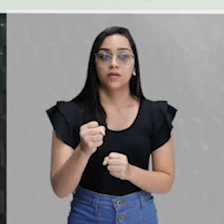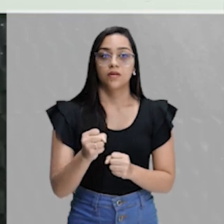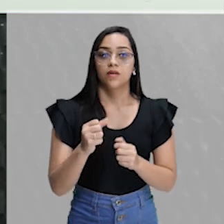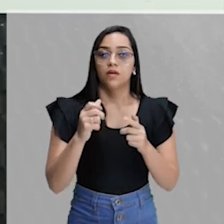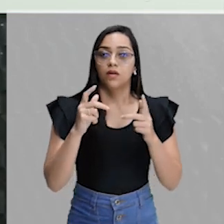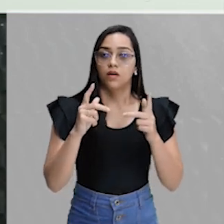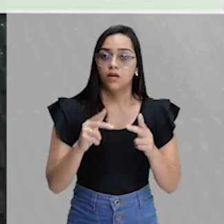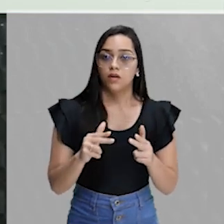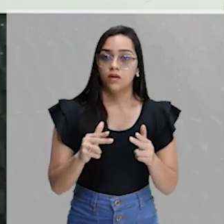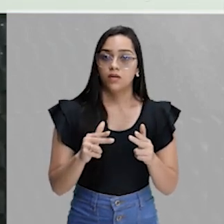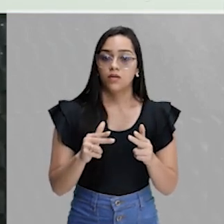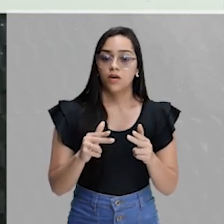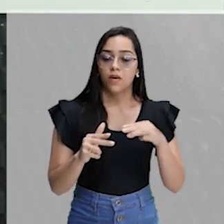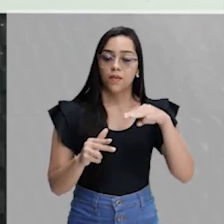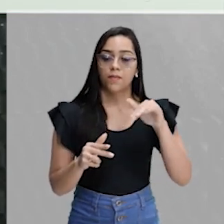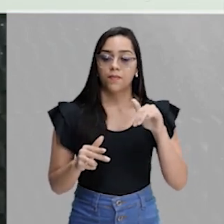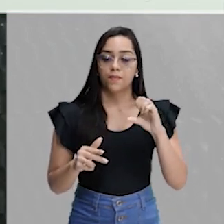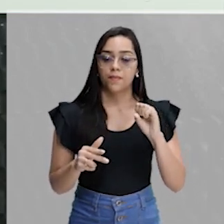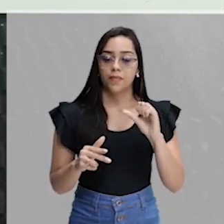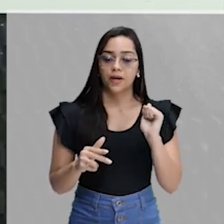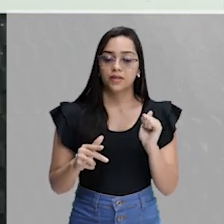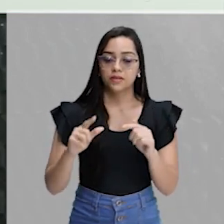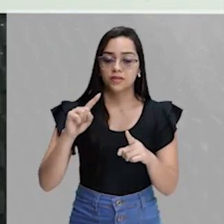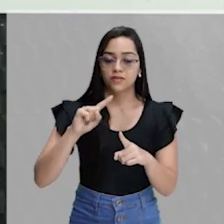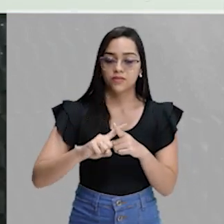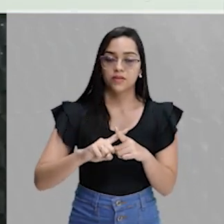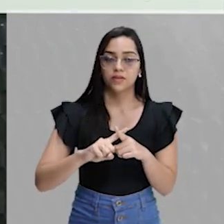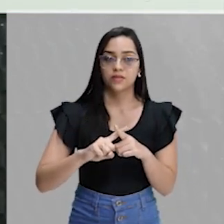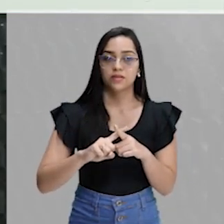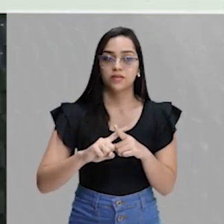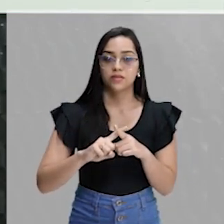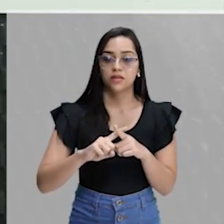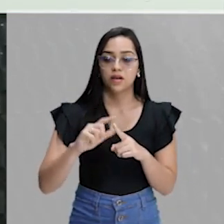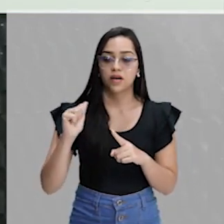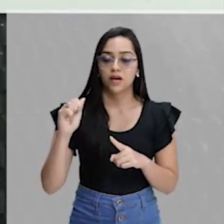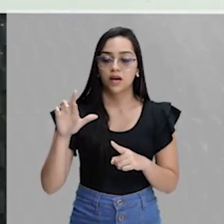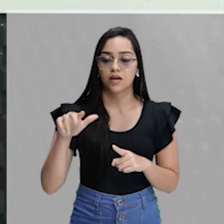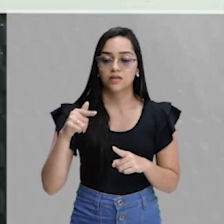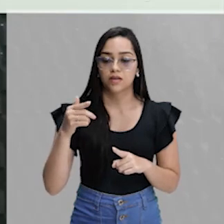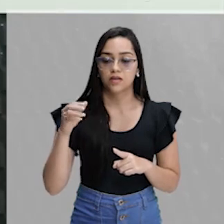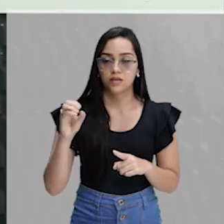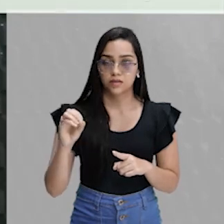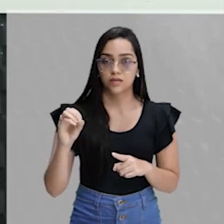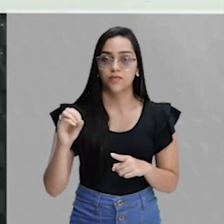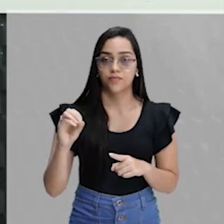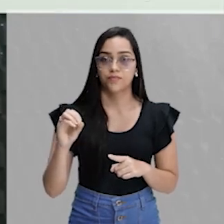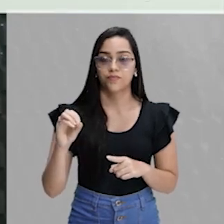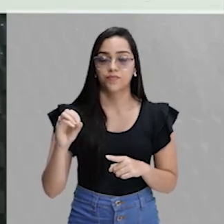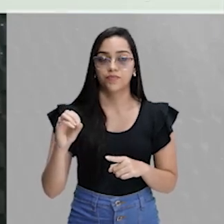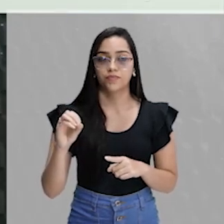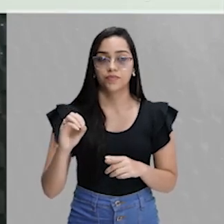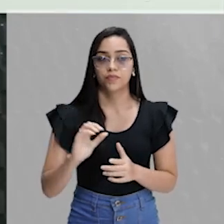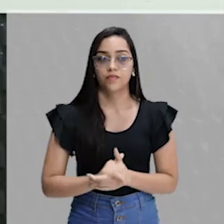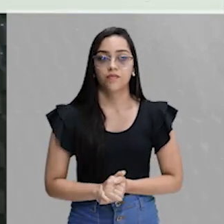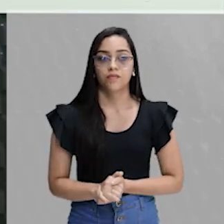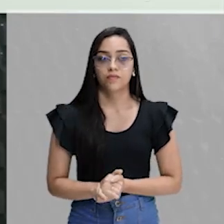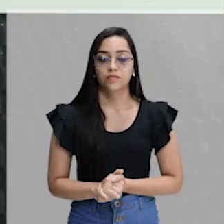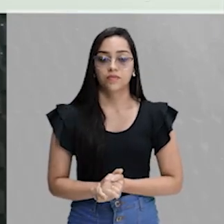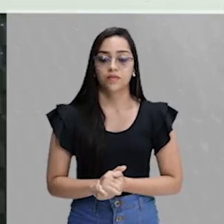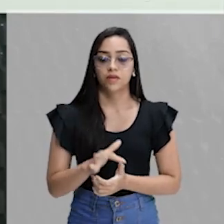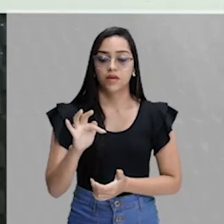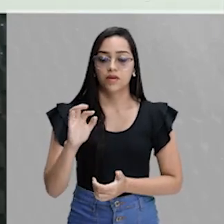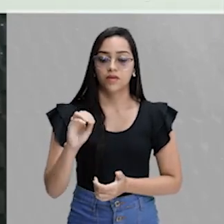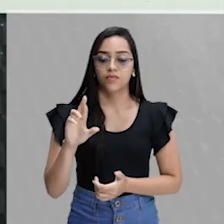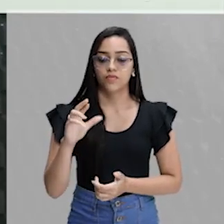igual massa vezes a aceleração, certo? Então, vai ser